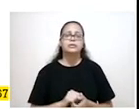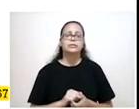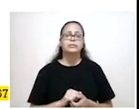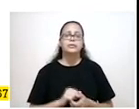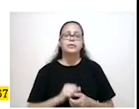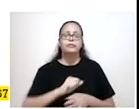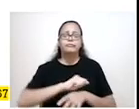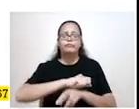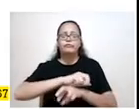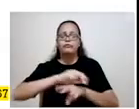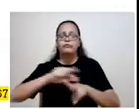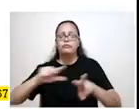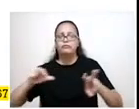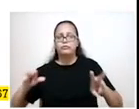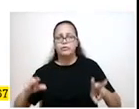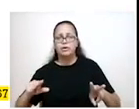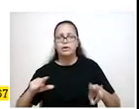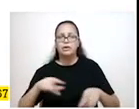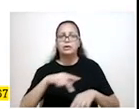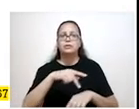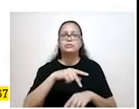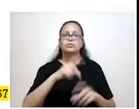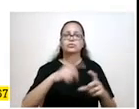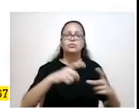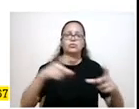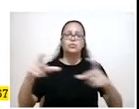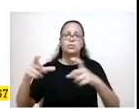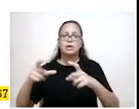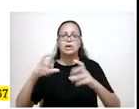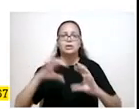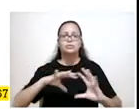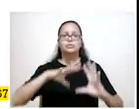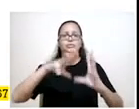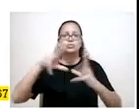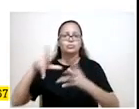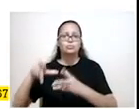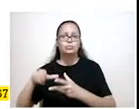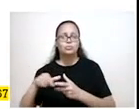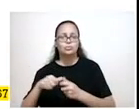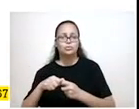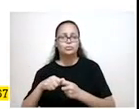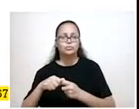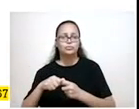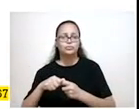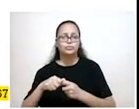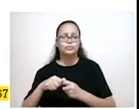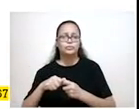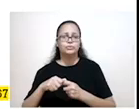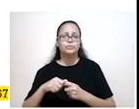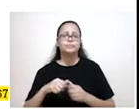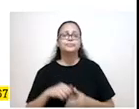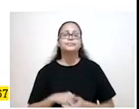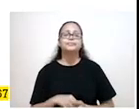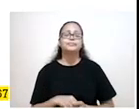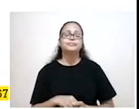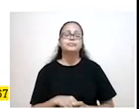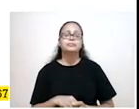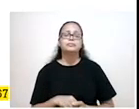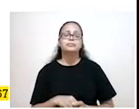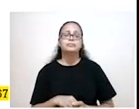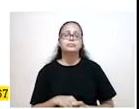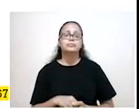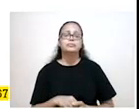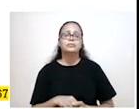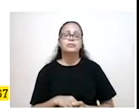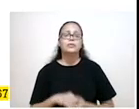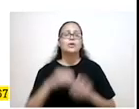e teve de se posicionar a favor do eixo ou a favor dos aliados. Então, direta ou indiretamente,